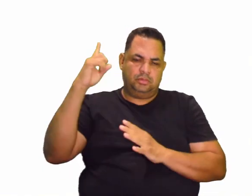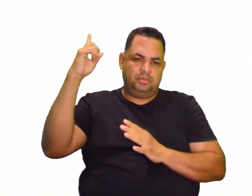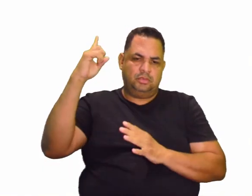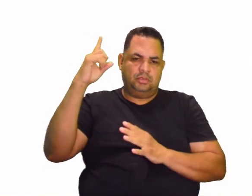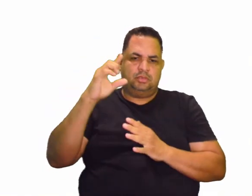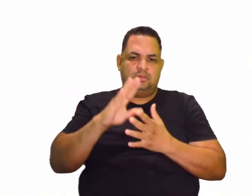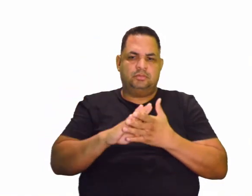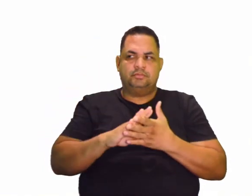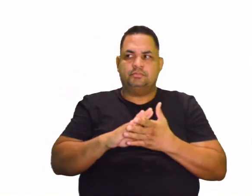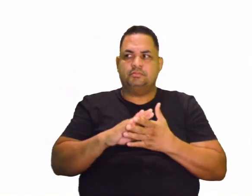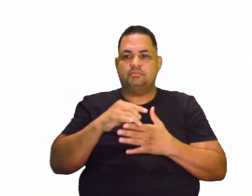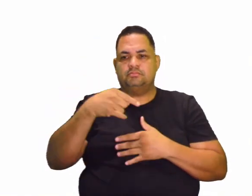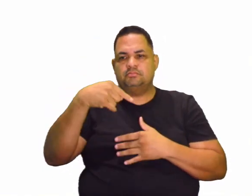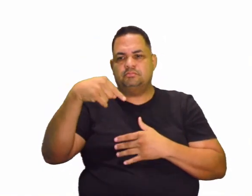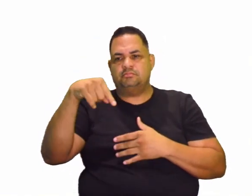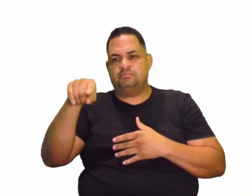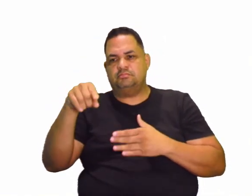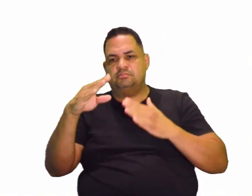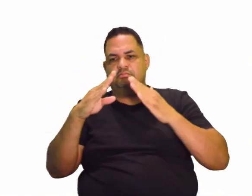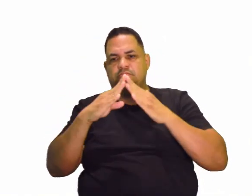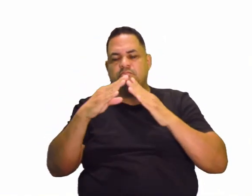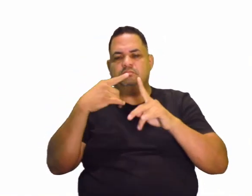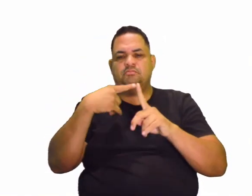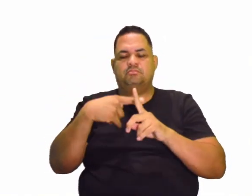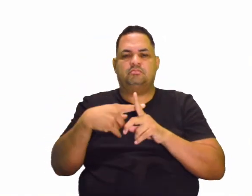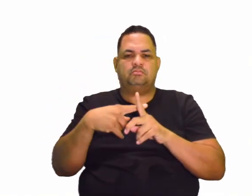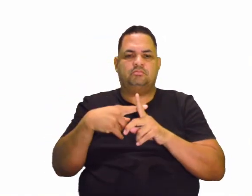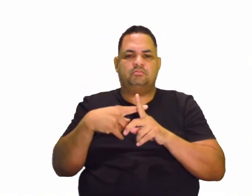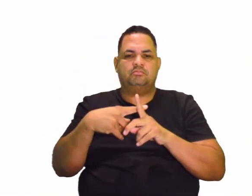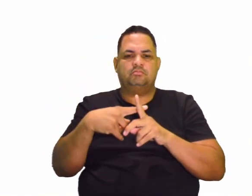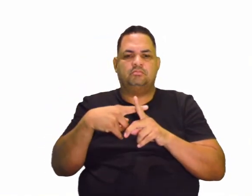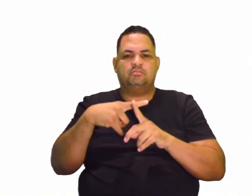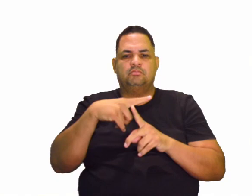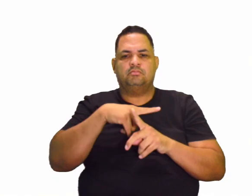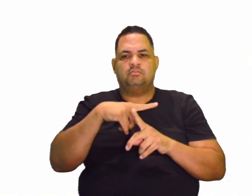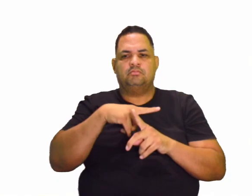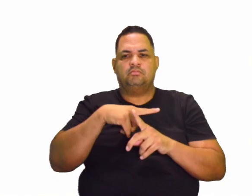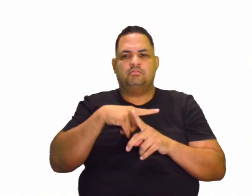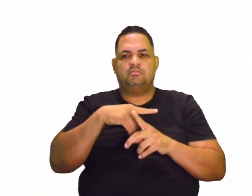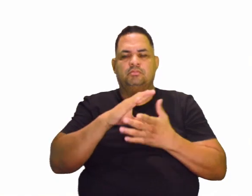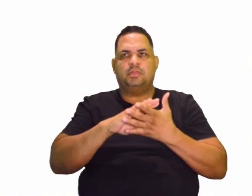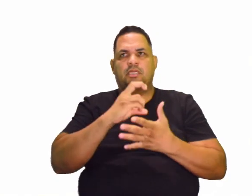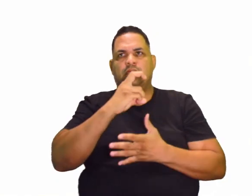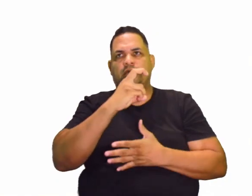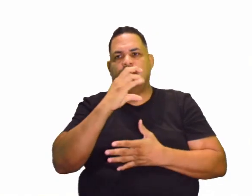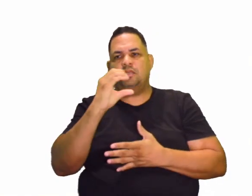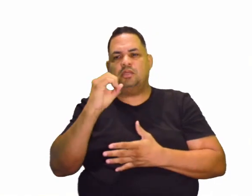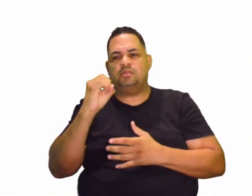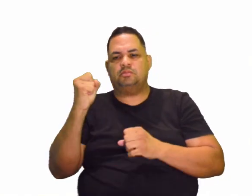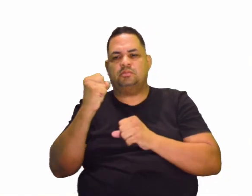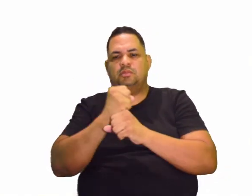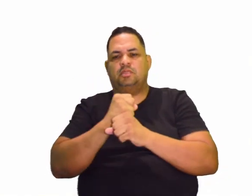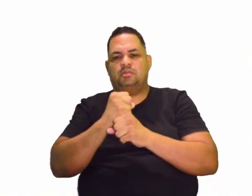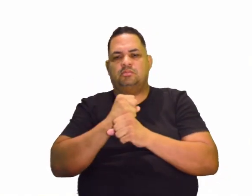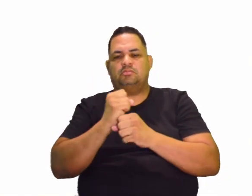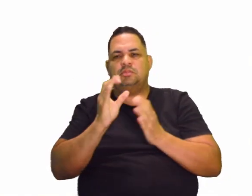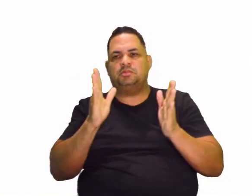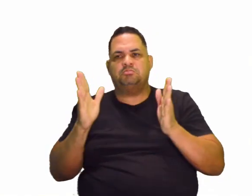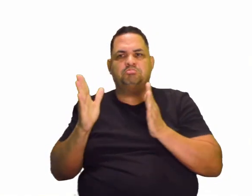geralmente eu vou às igrejas, tem igrejas com 500 anos aqui no Brasil, né? Desde o período